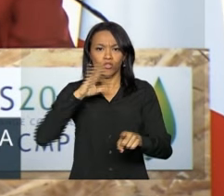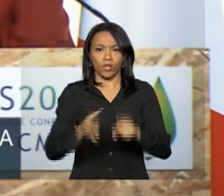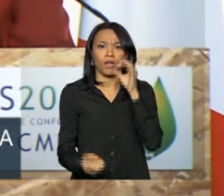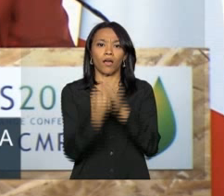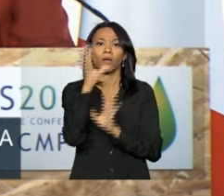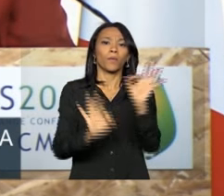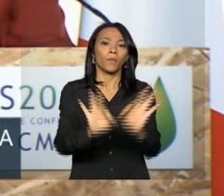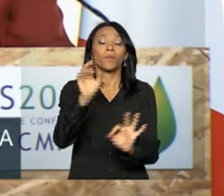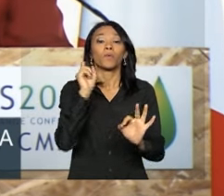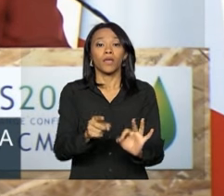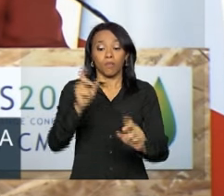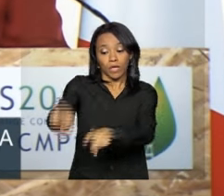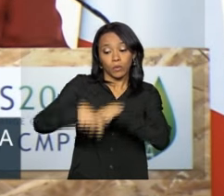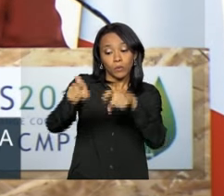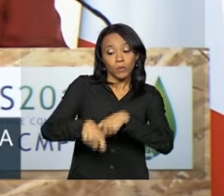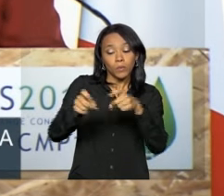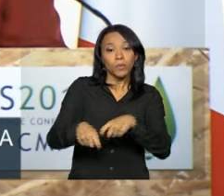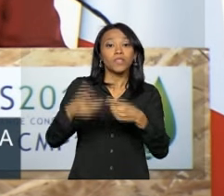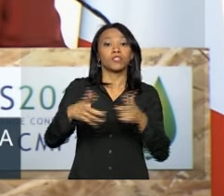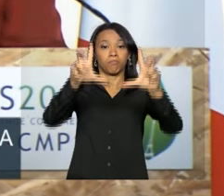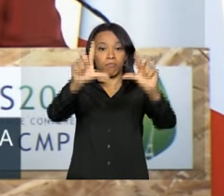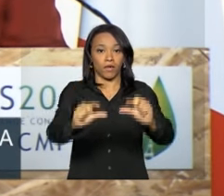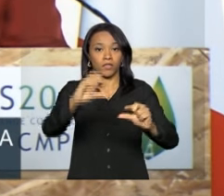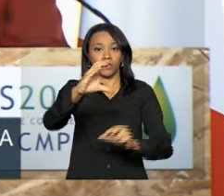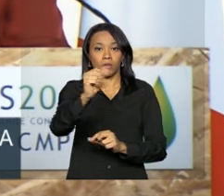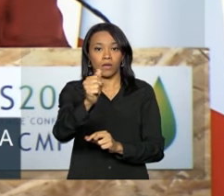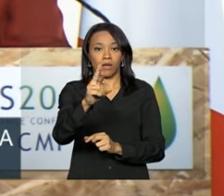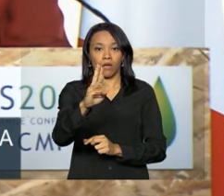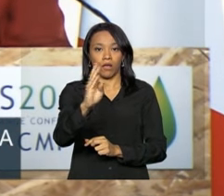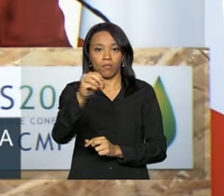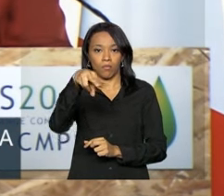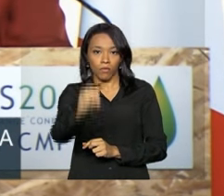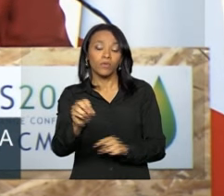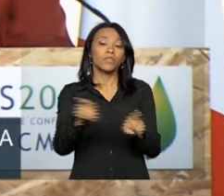a agricultura de baixo carbono e seguimos com os nossos esforços